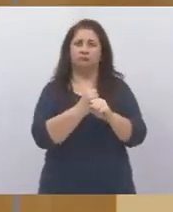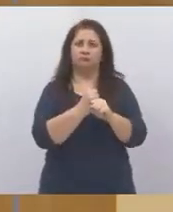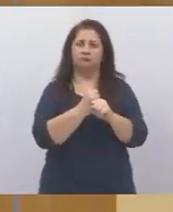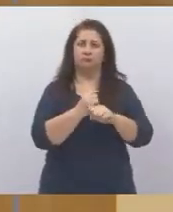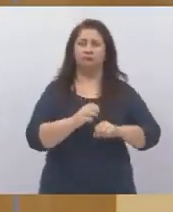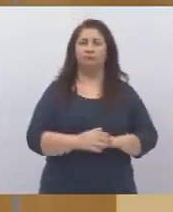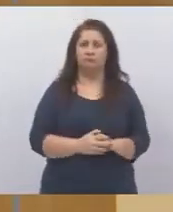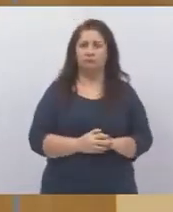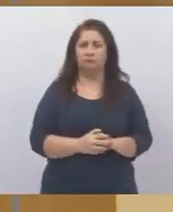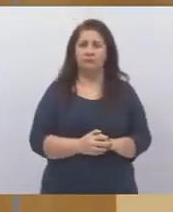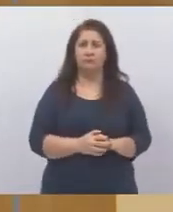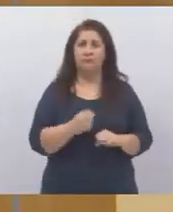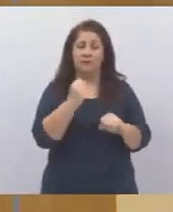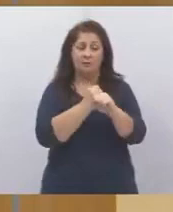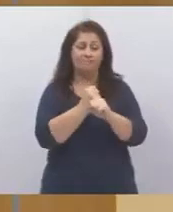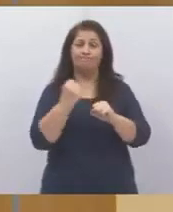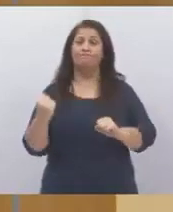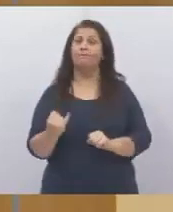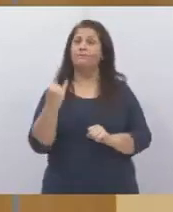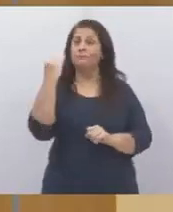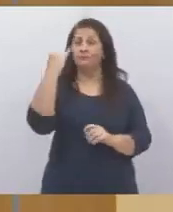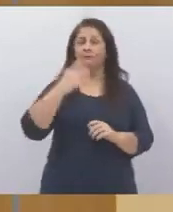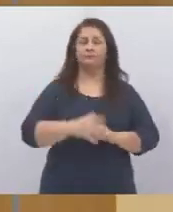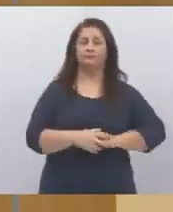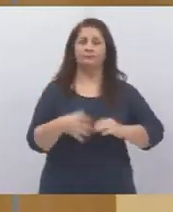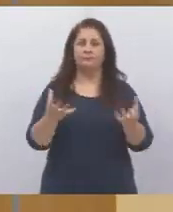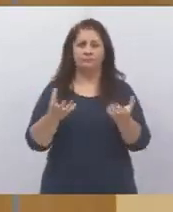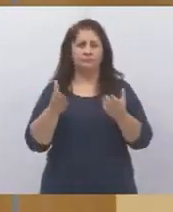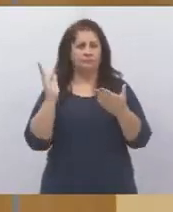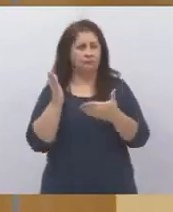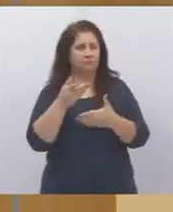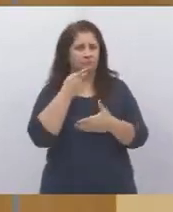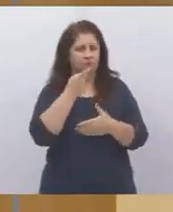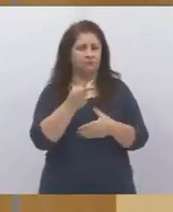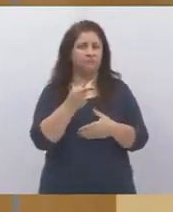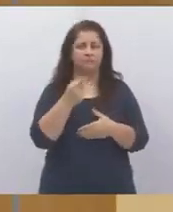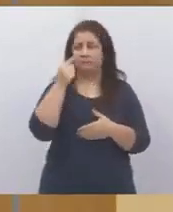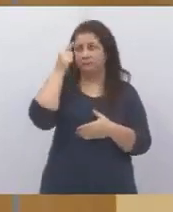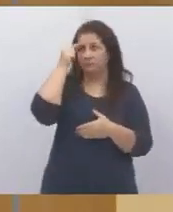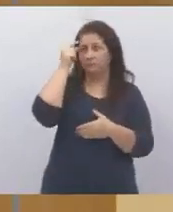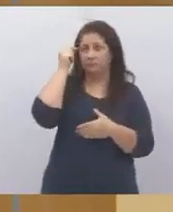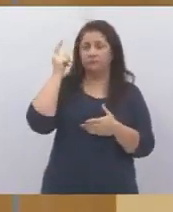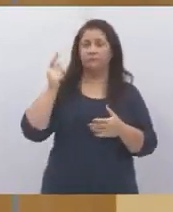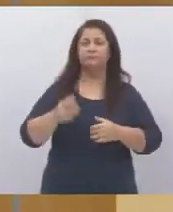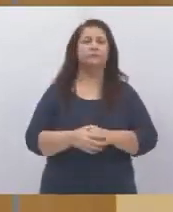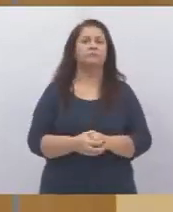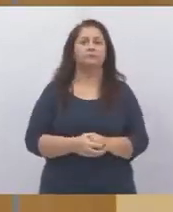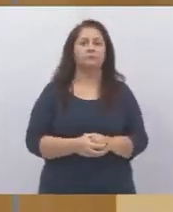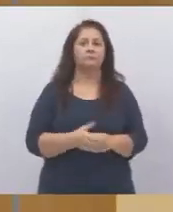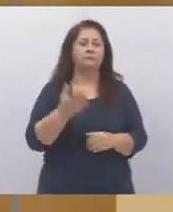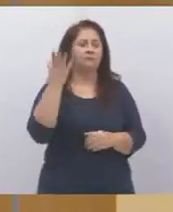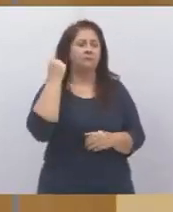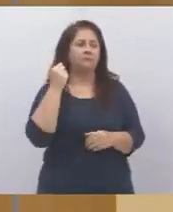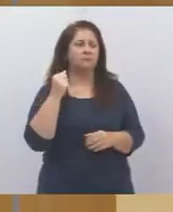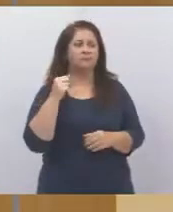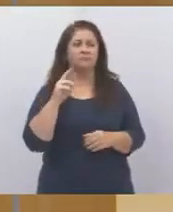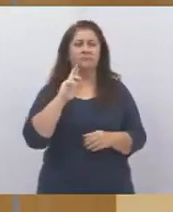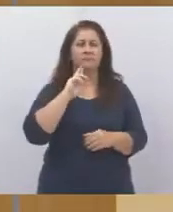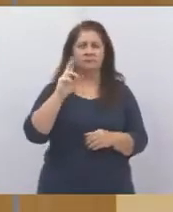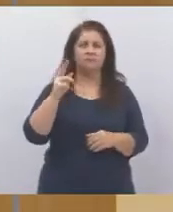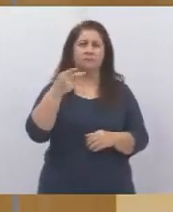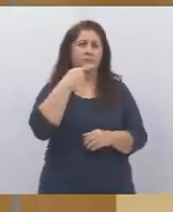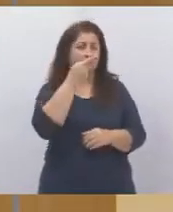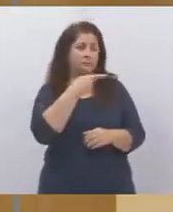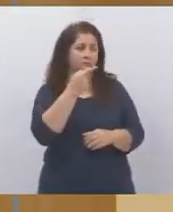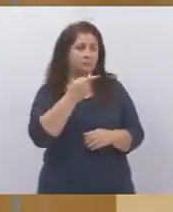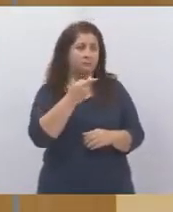são obras de grande porte e que era que já adiantar Vereador Sasaki que numa certa ocasião vossa excelência' comentou aqui